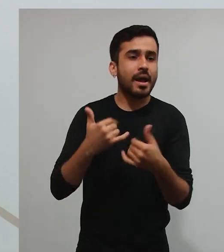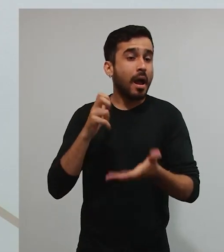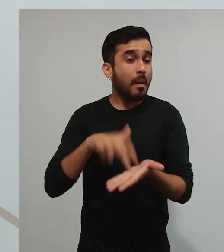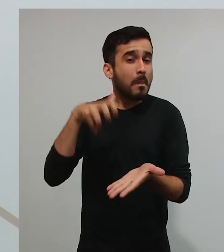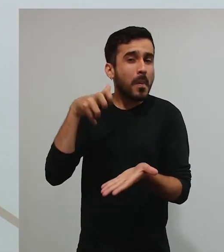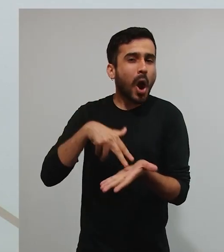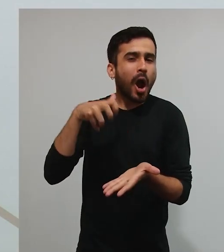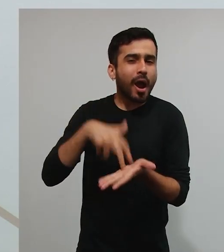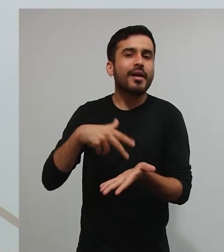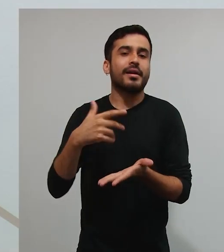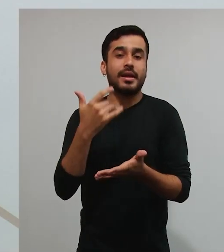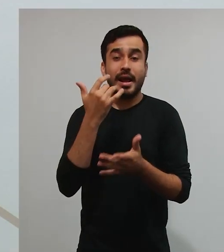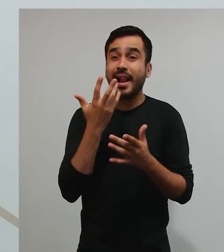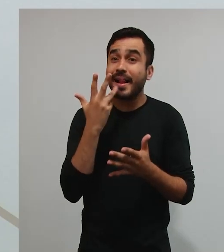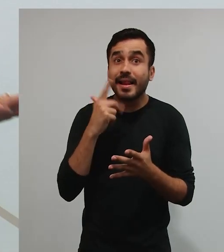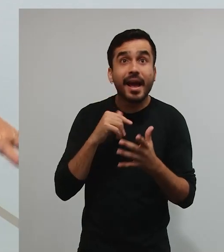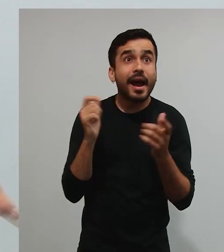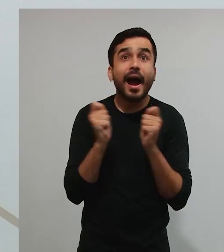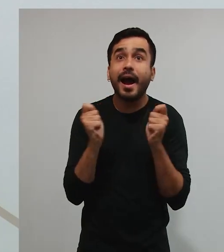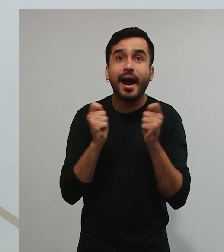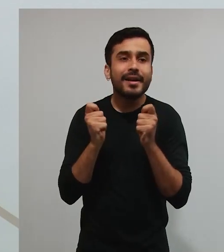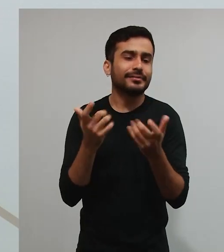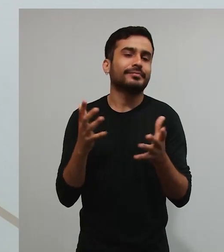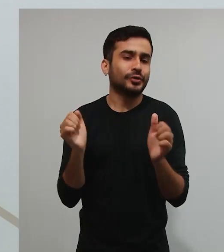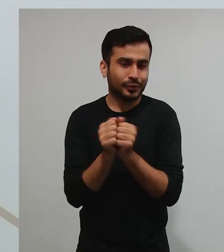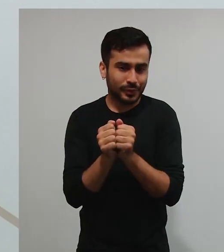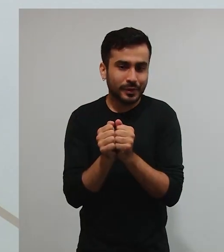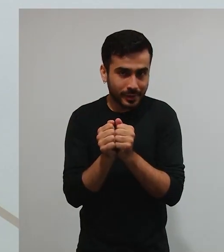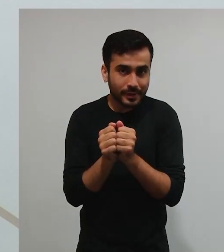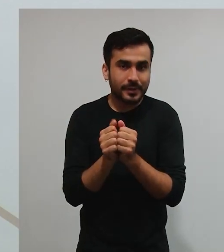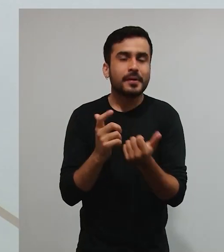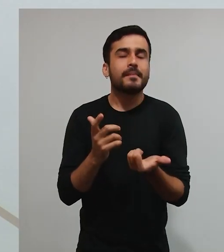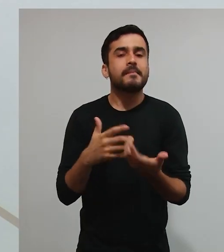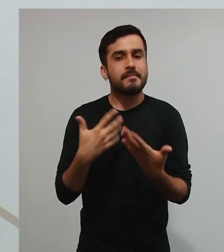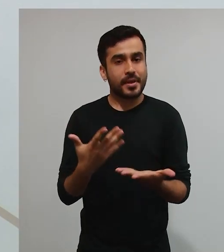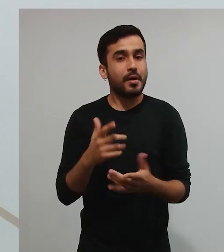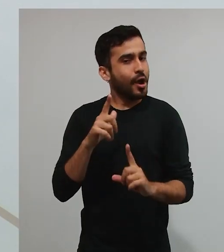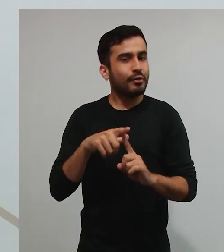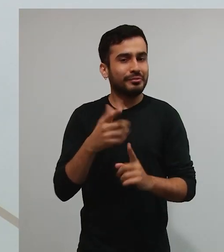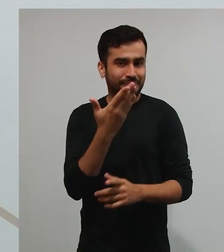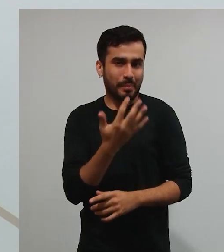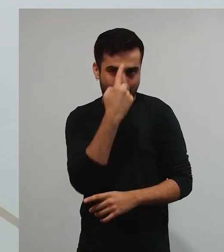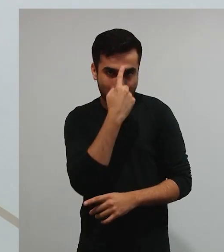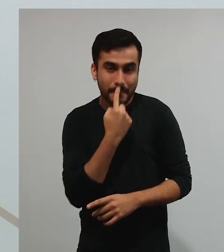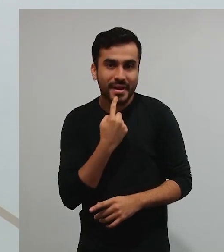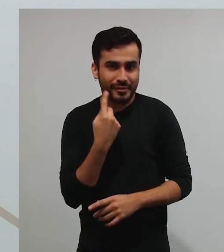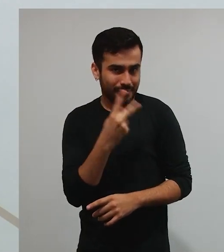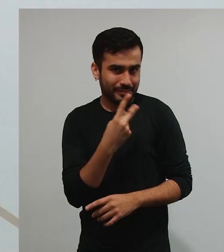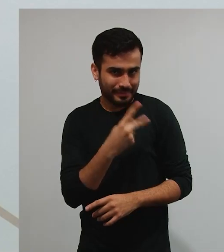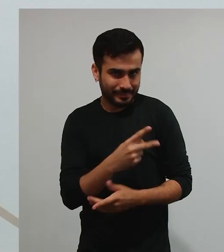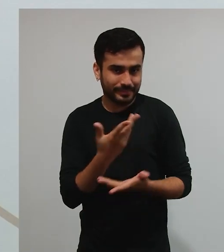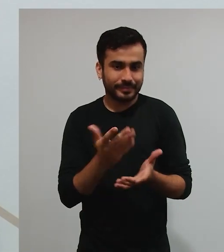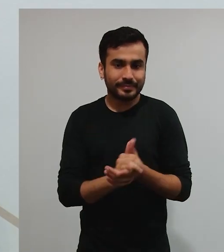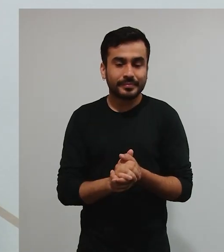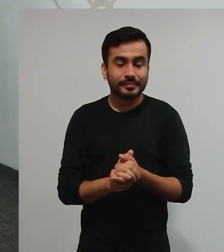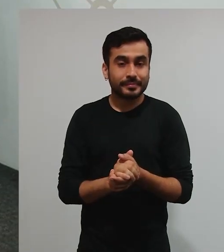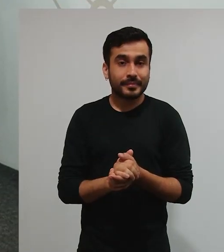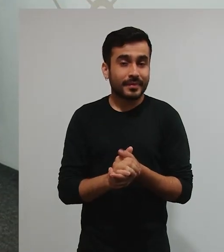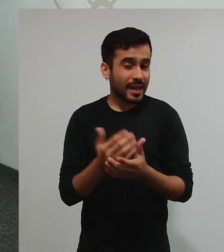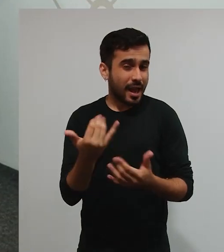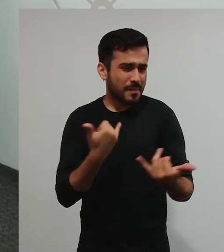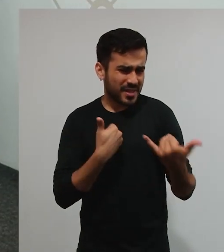professora animada, competente, profissional, daquelas que calça o tênis, calça a chinela, vai